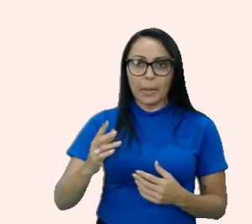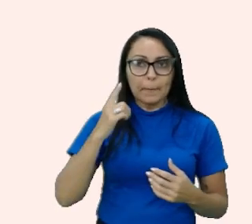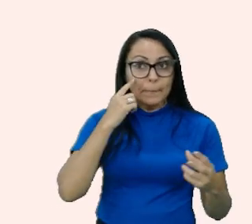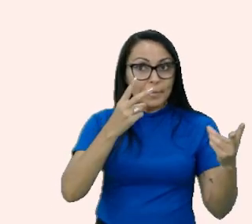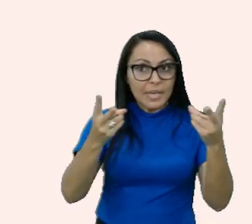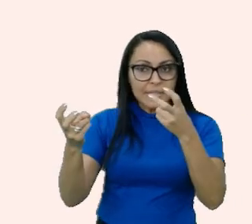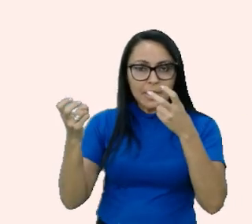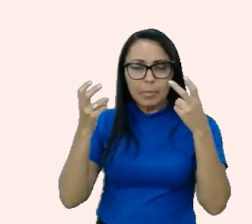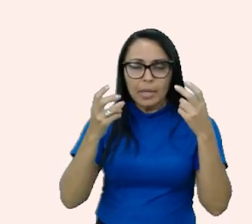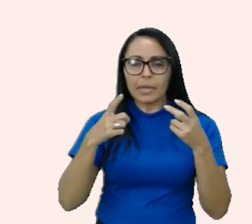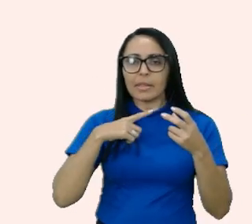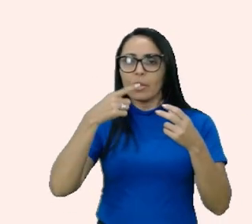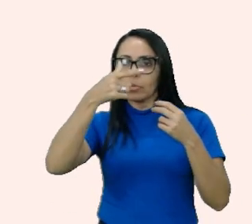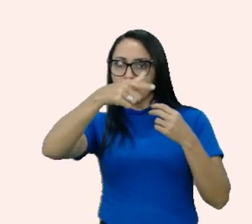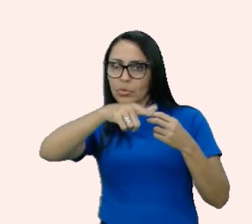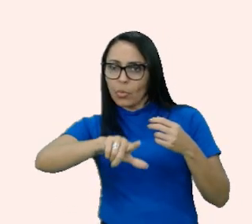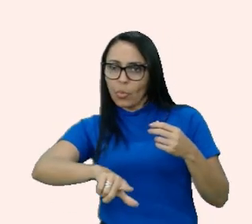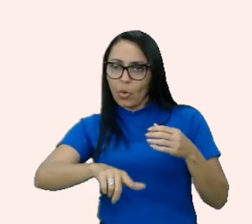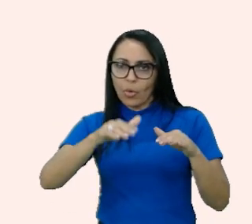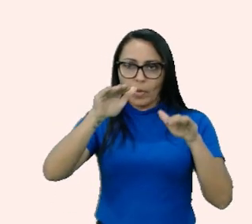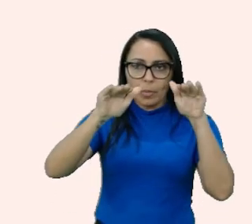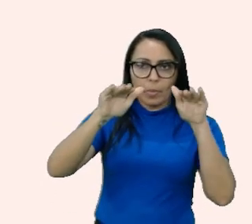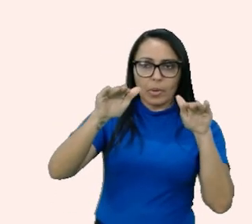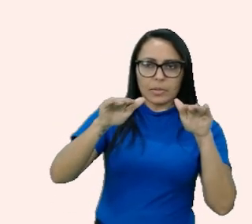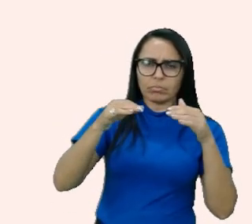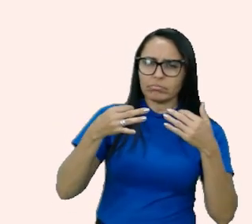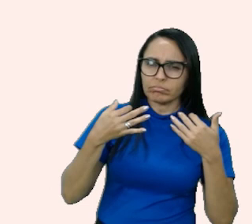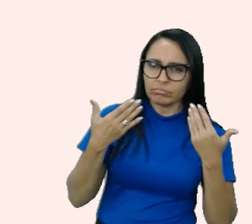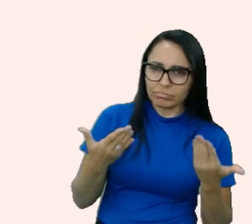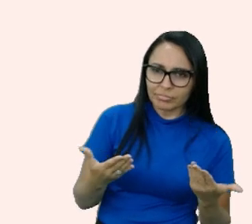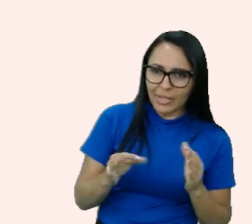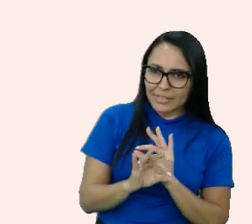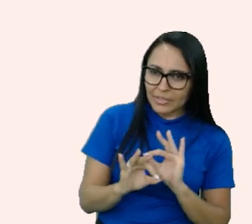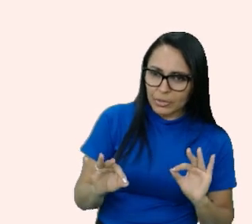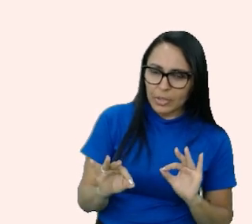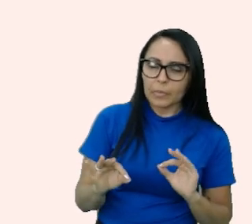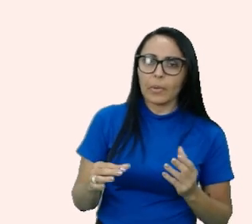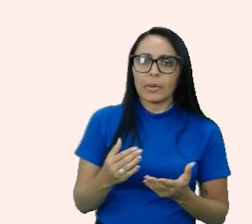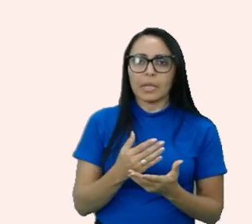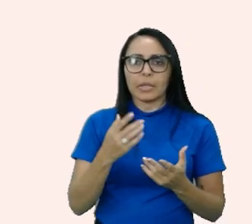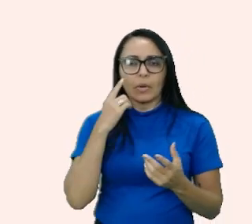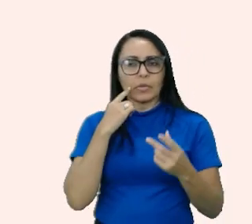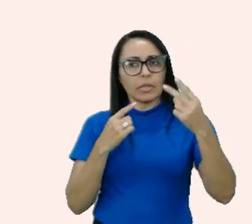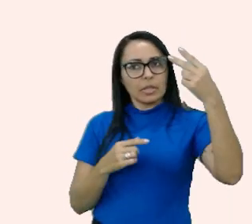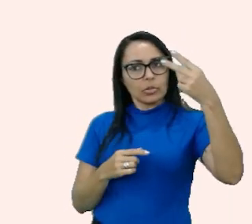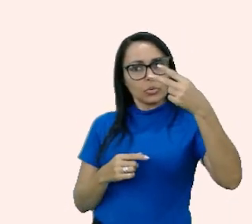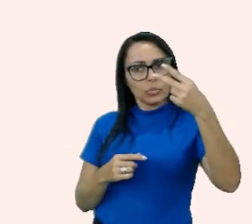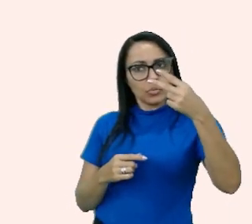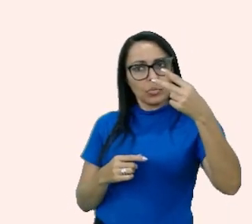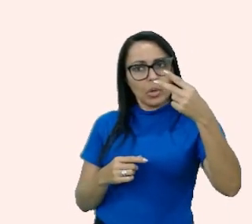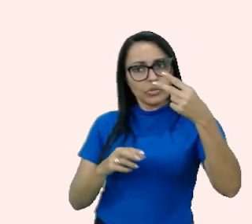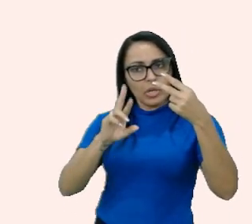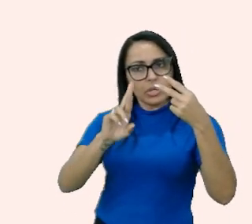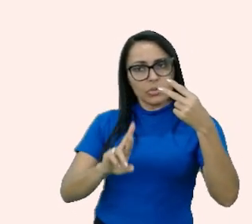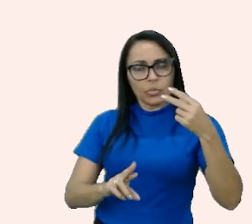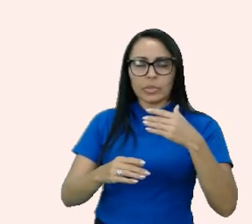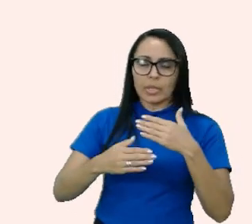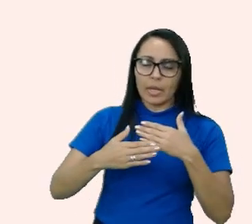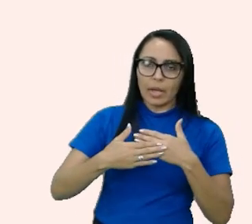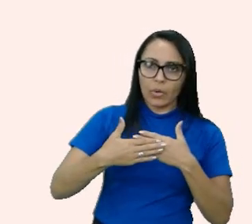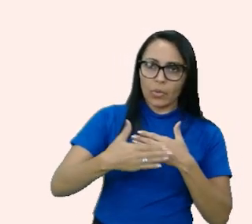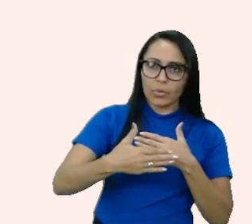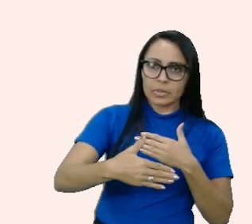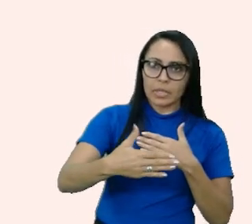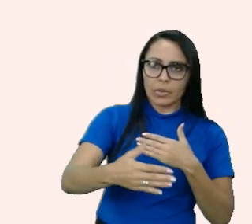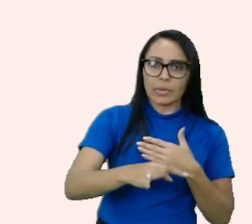tenho de novo uma proporção? Show de bola? Então, igualdade entre duas razões é a consequência do